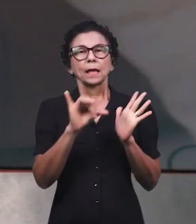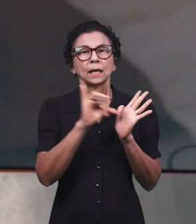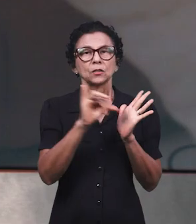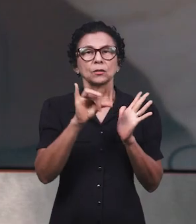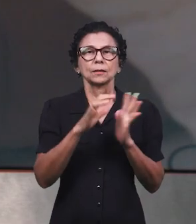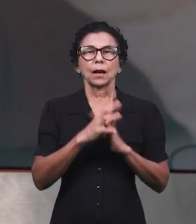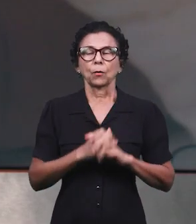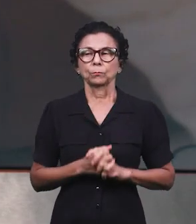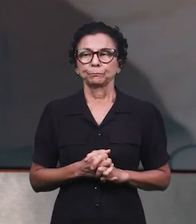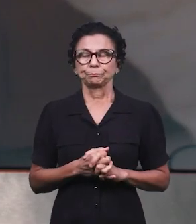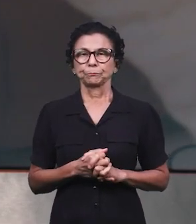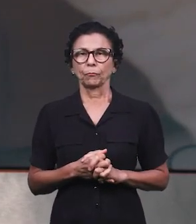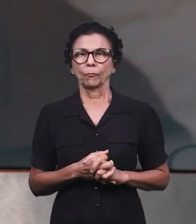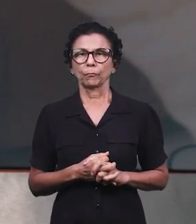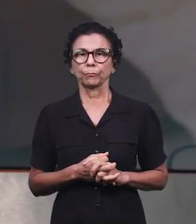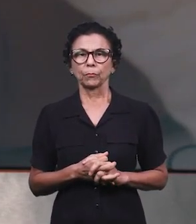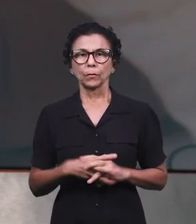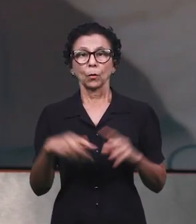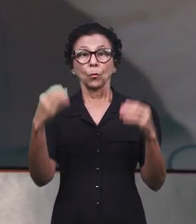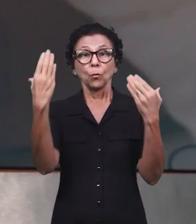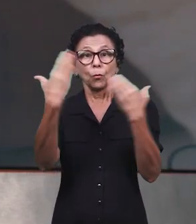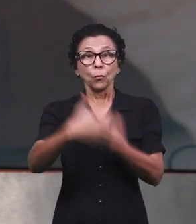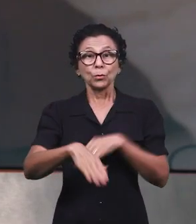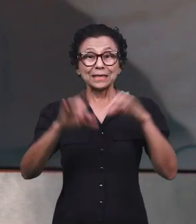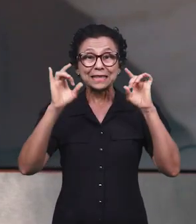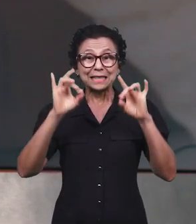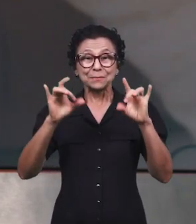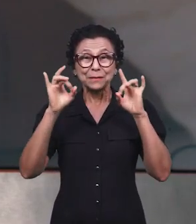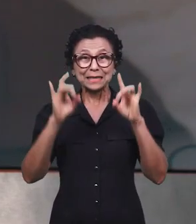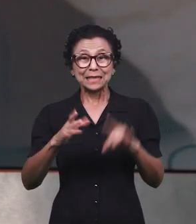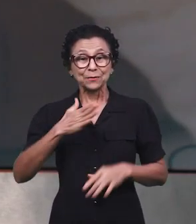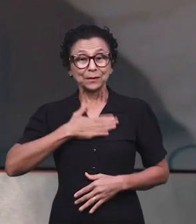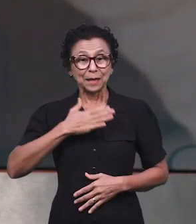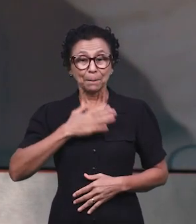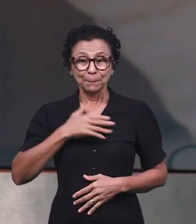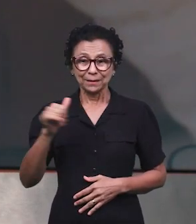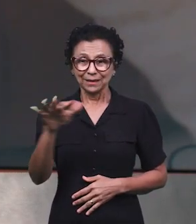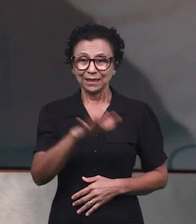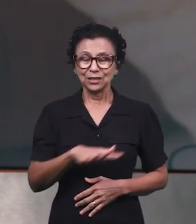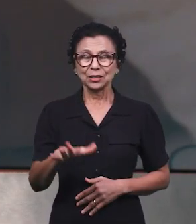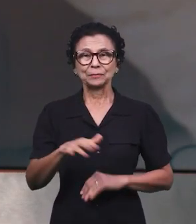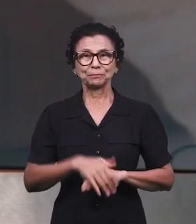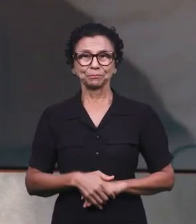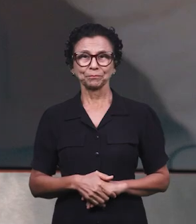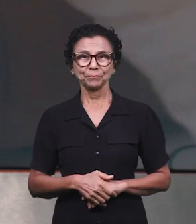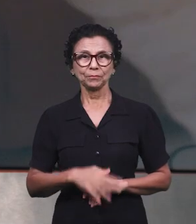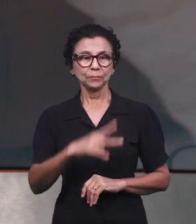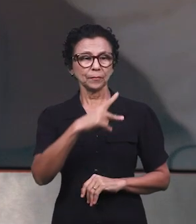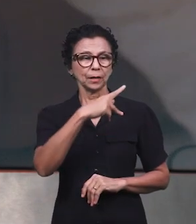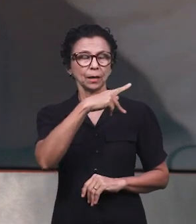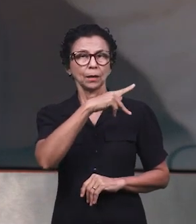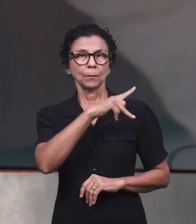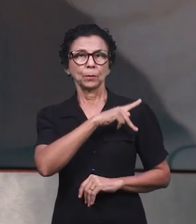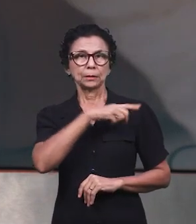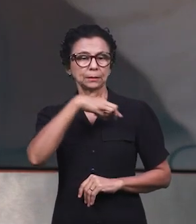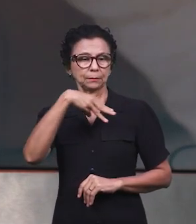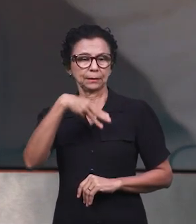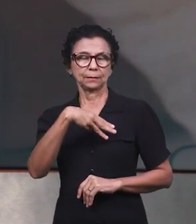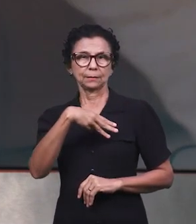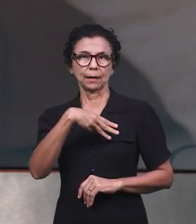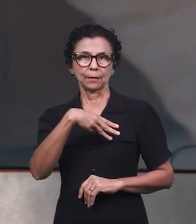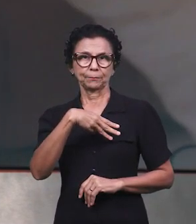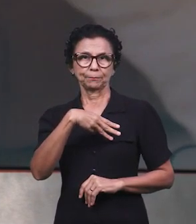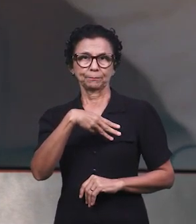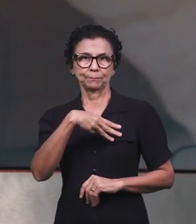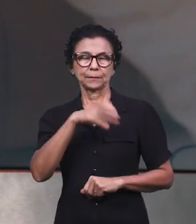concurso específico da sua localidade, ó. Um curso, por exemplo, o concurso da Polícia Militar do Estado do Espírito Santo, por exemplo,